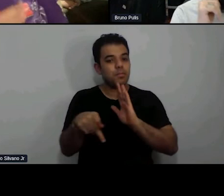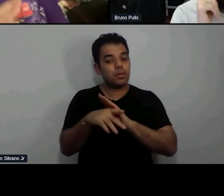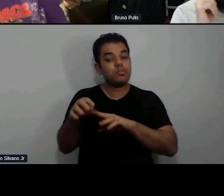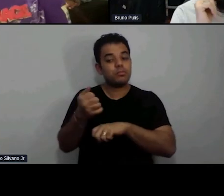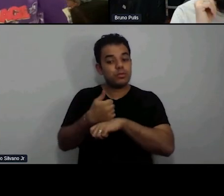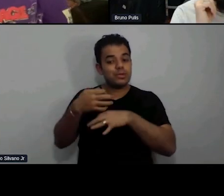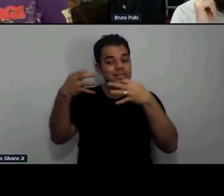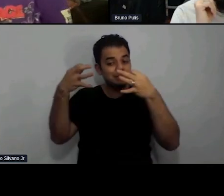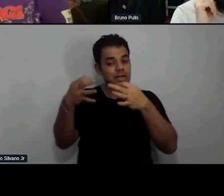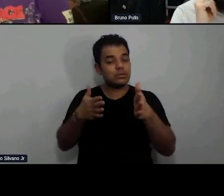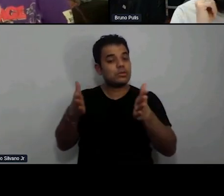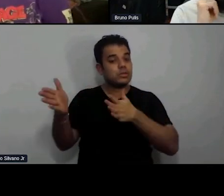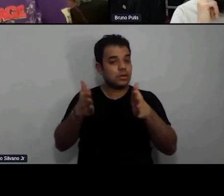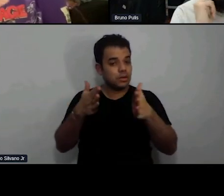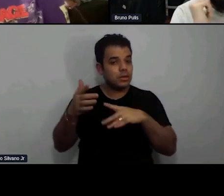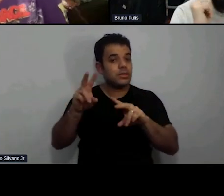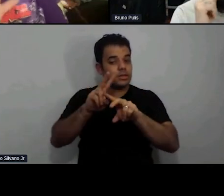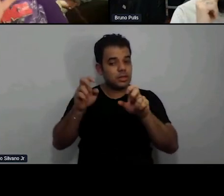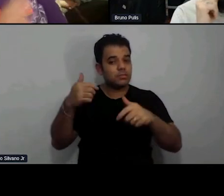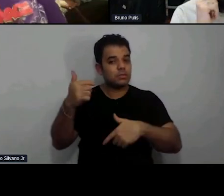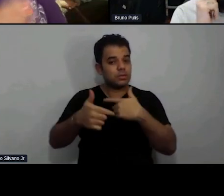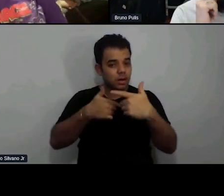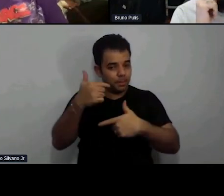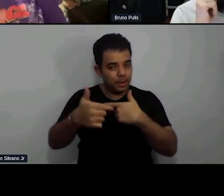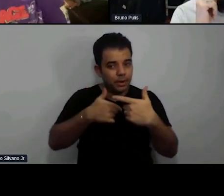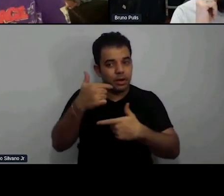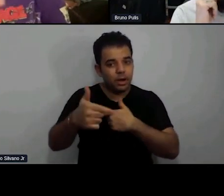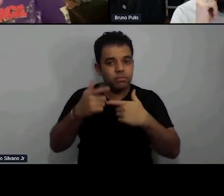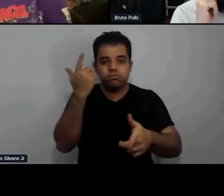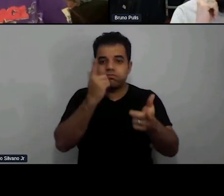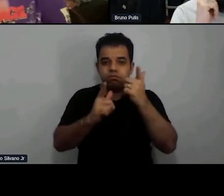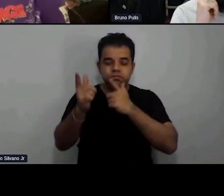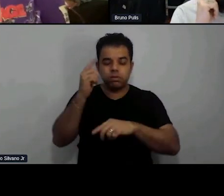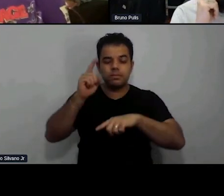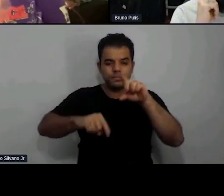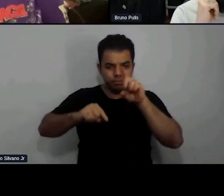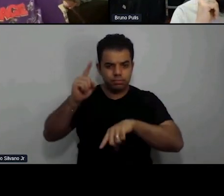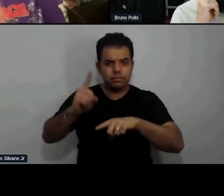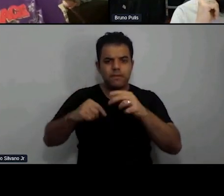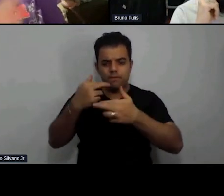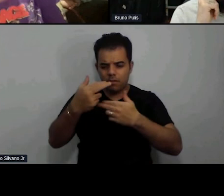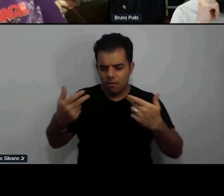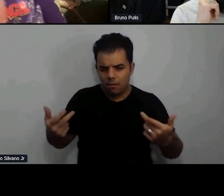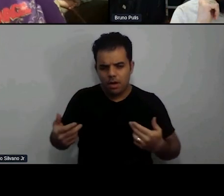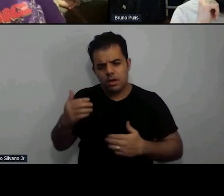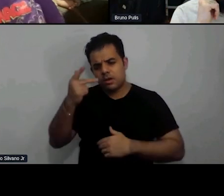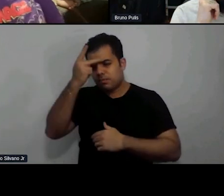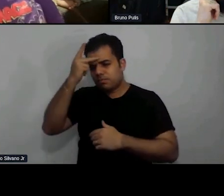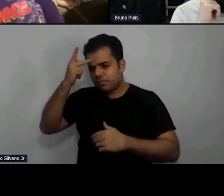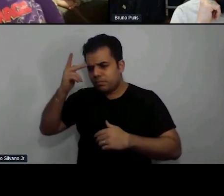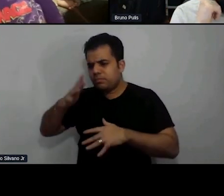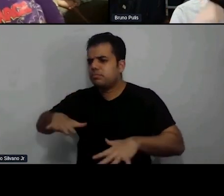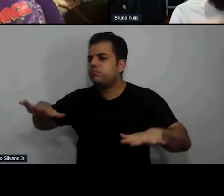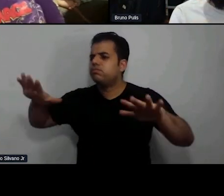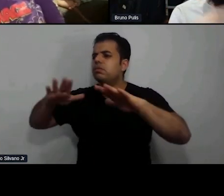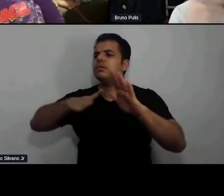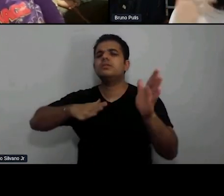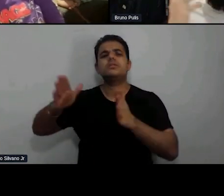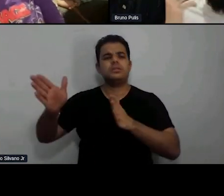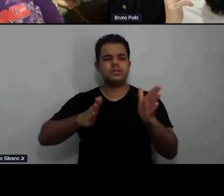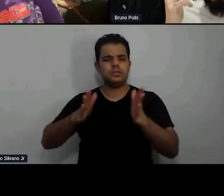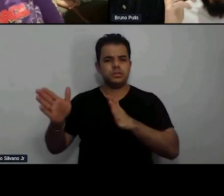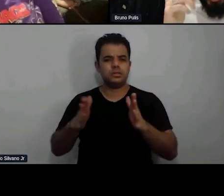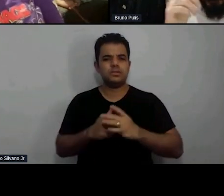de acessibilidade, que são os de fato que vão tornar produtos, processos e pessoas acessíveis. E a gente